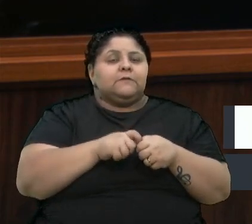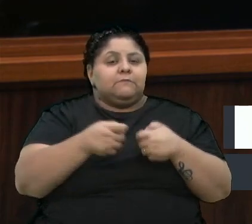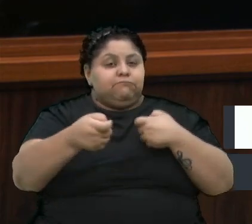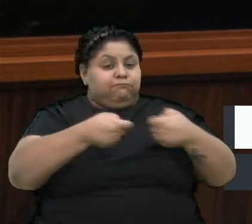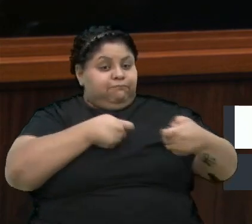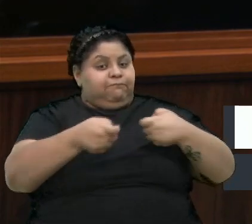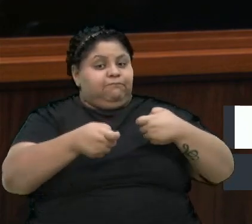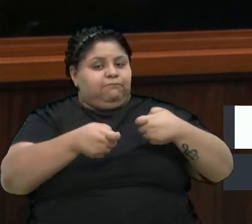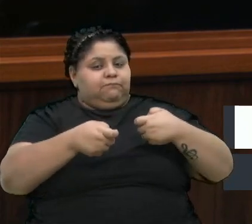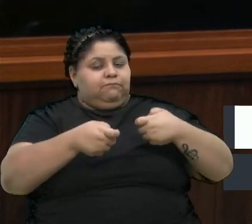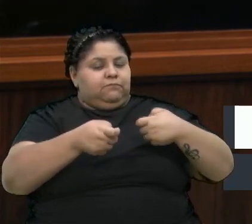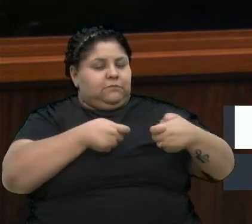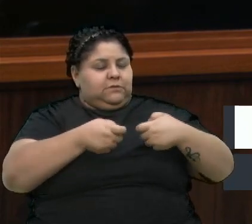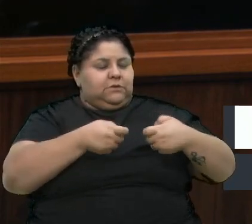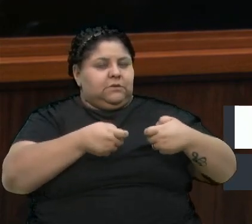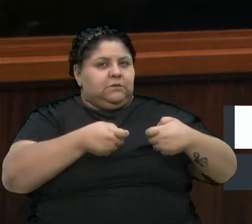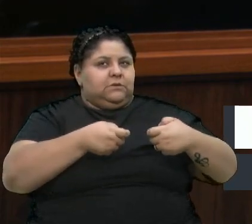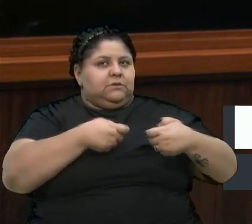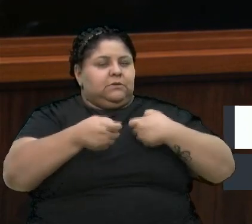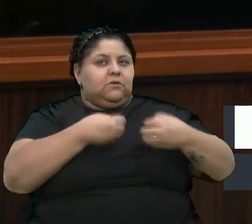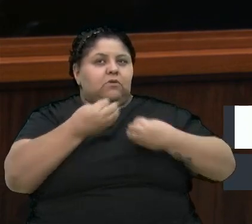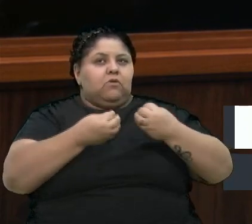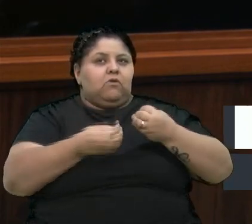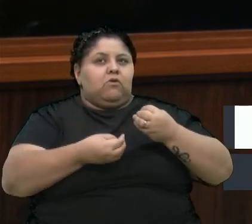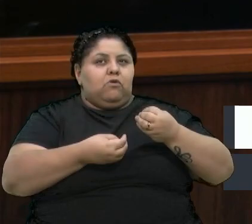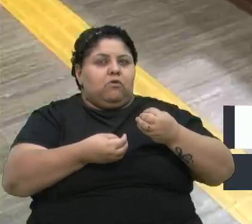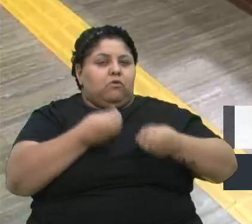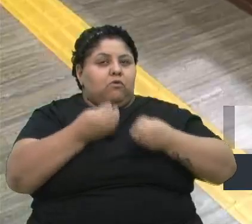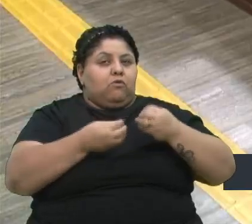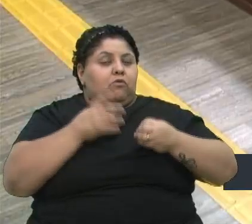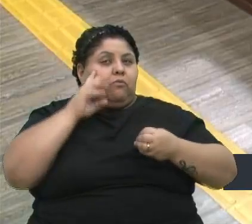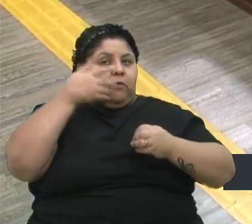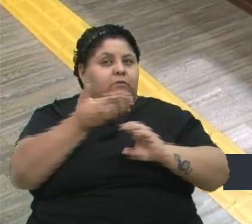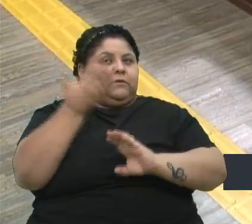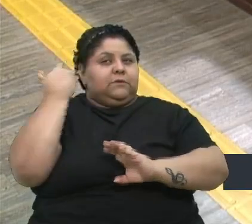foi em 1943. Muito obrigada. Obrigado. Próximo vereador.